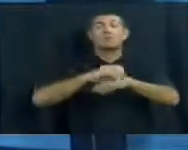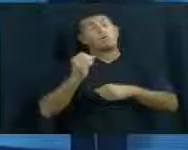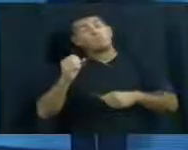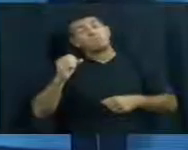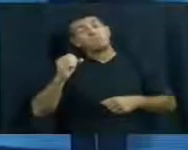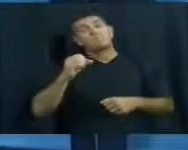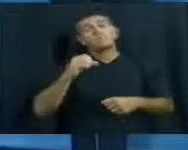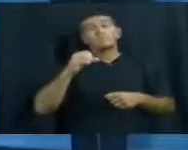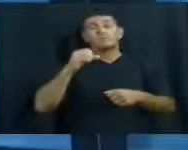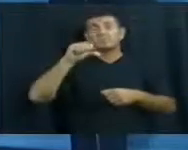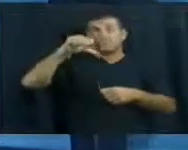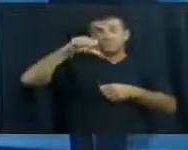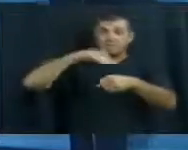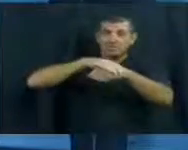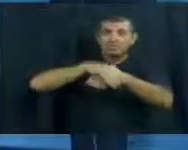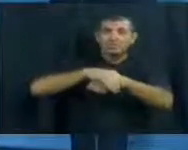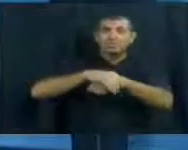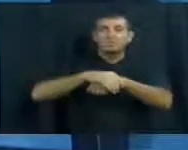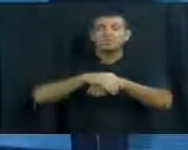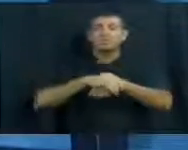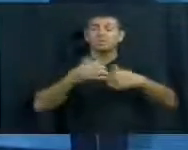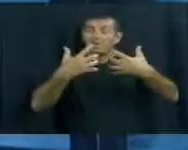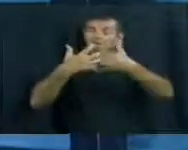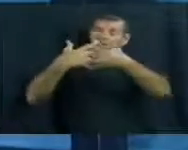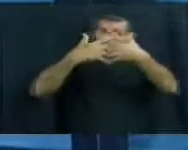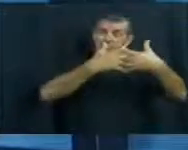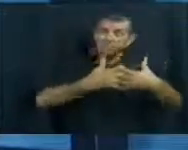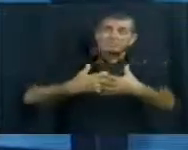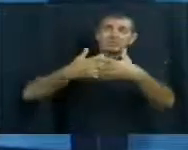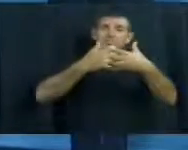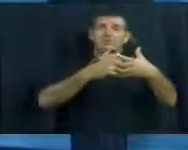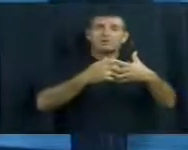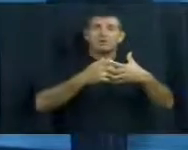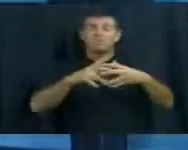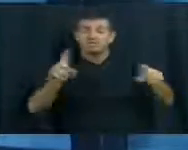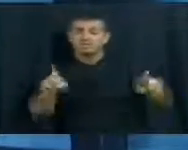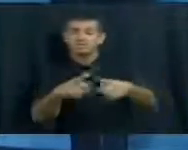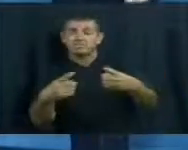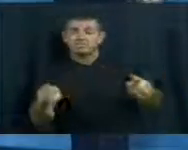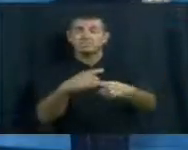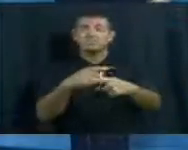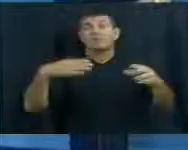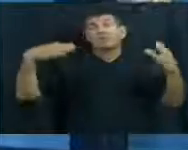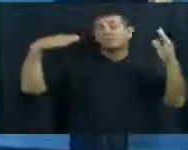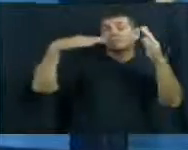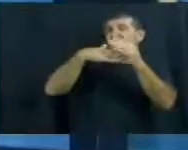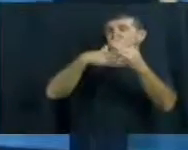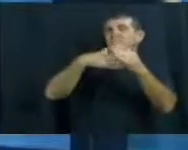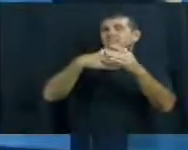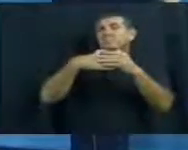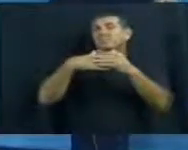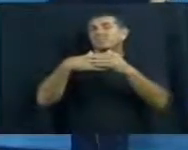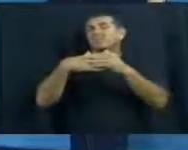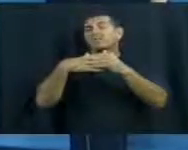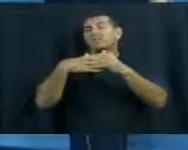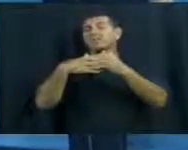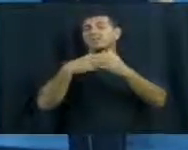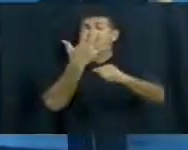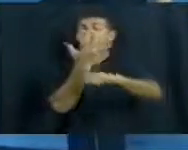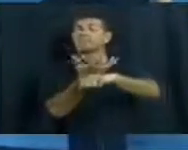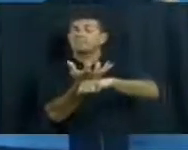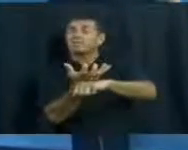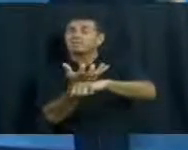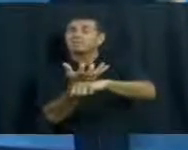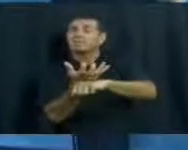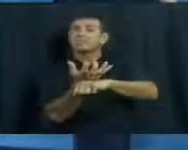21 horas, encosta nosso trio elétrico e vamos sair em carreata aqui, vamos até a ponta ali da Praça da Cidadania,